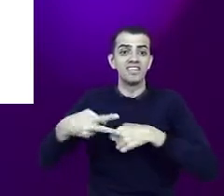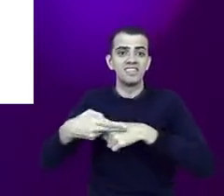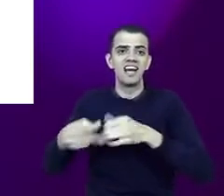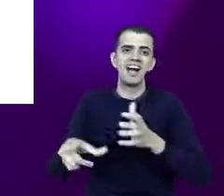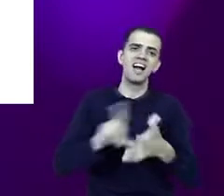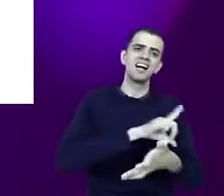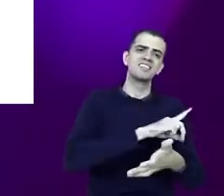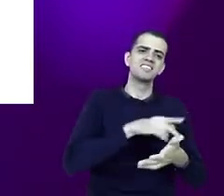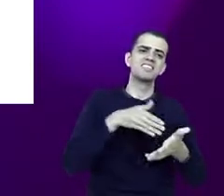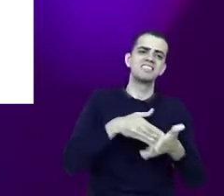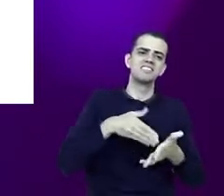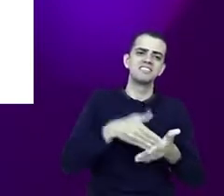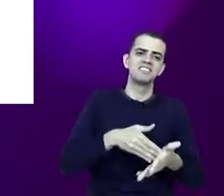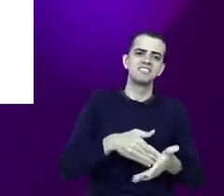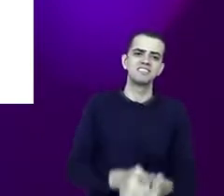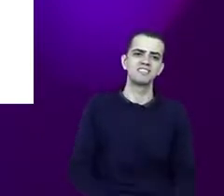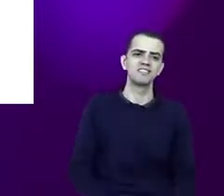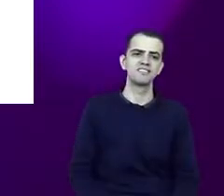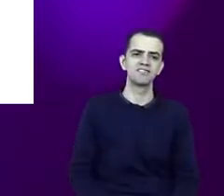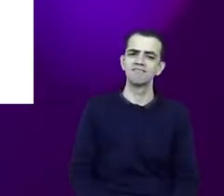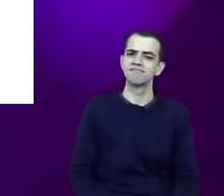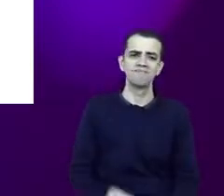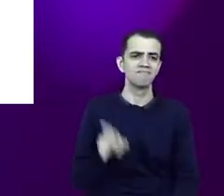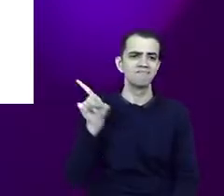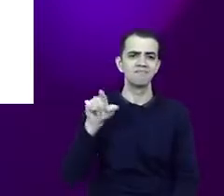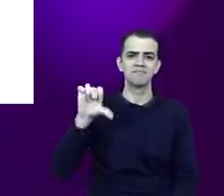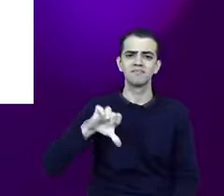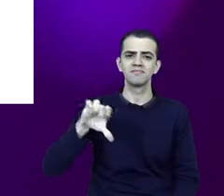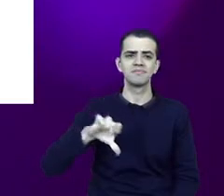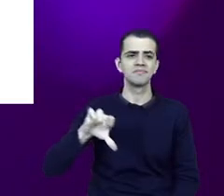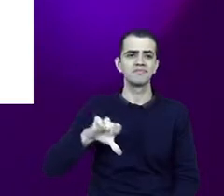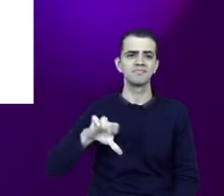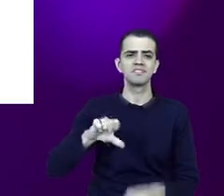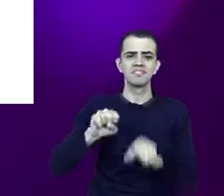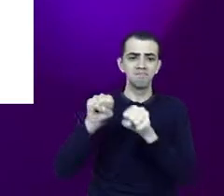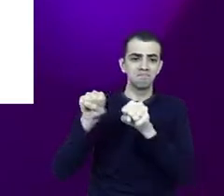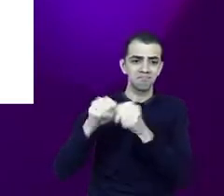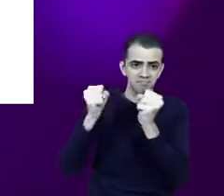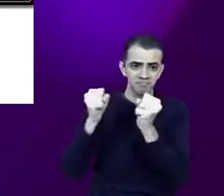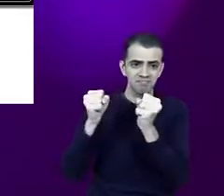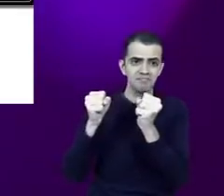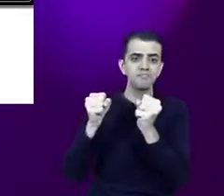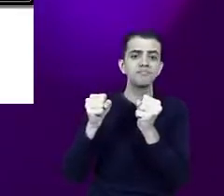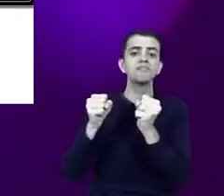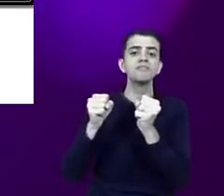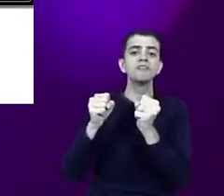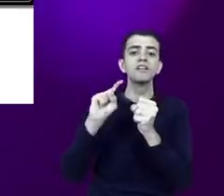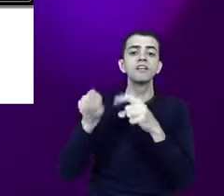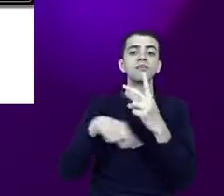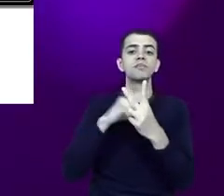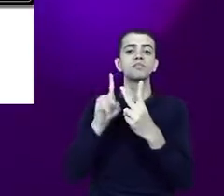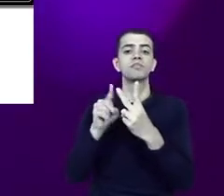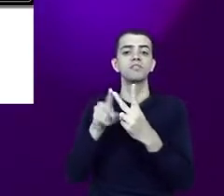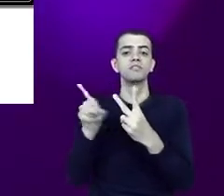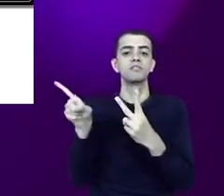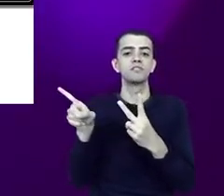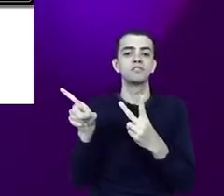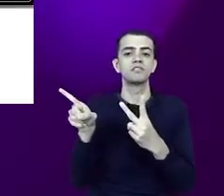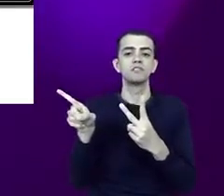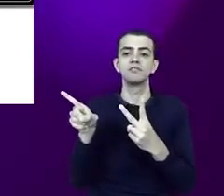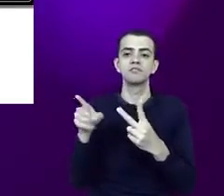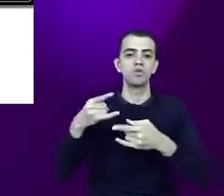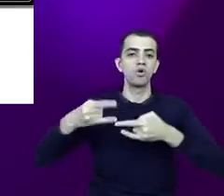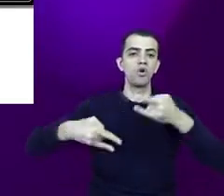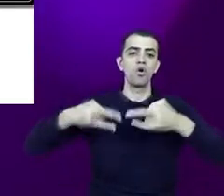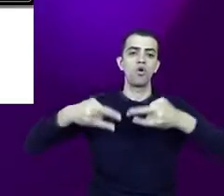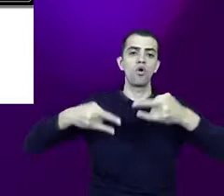no caso, a gente pode ver com muita clareza a fratura, e já é esse outro caso, um caso de